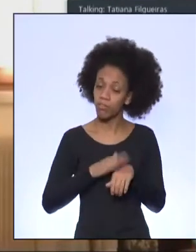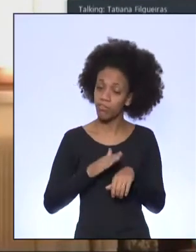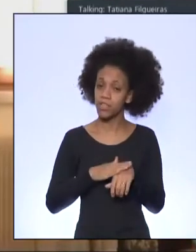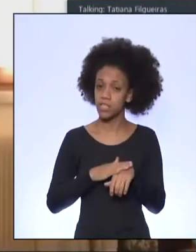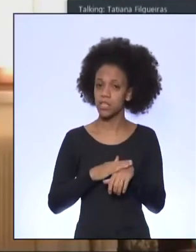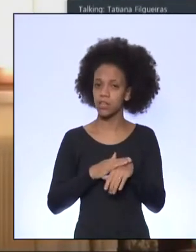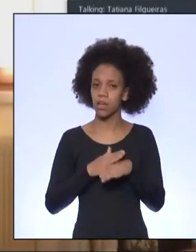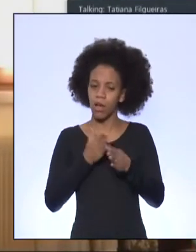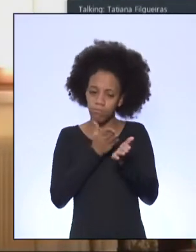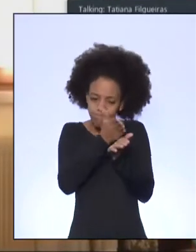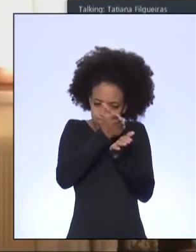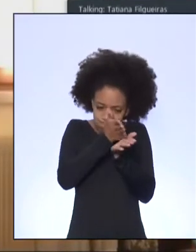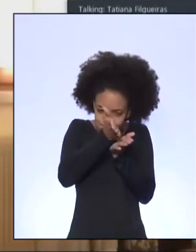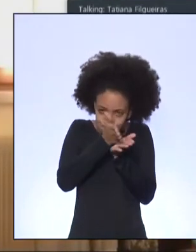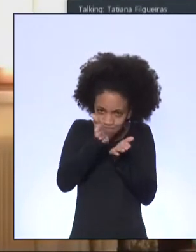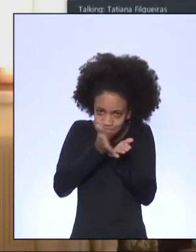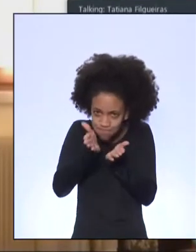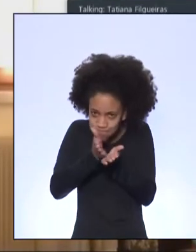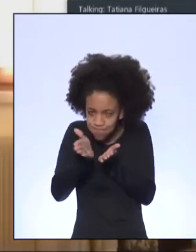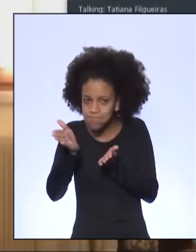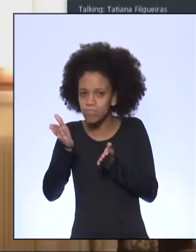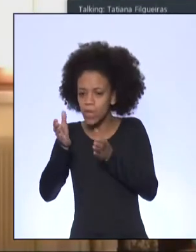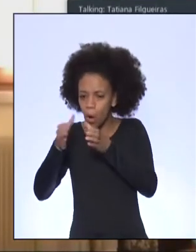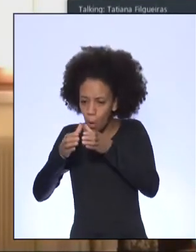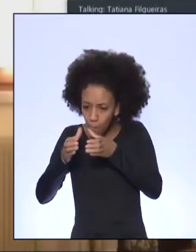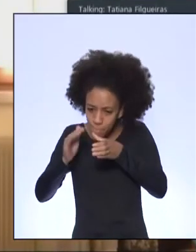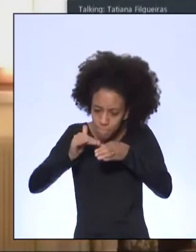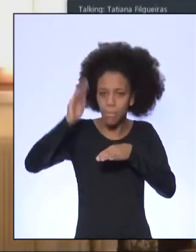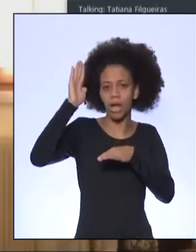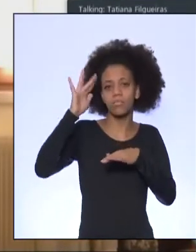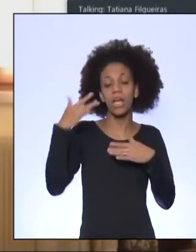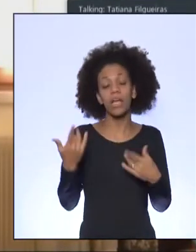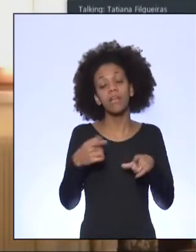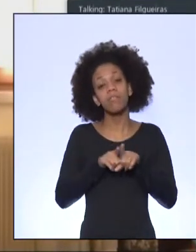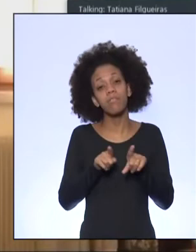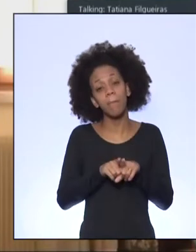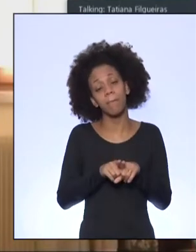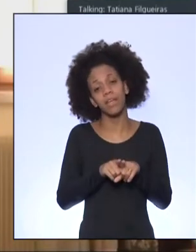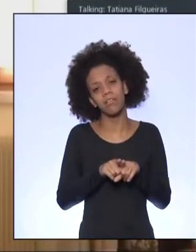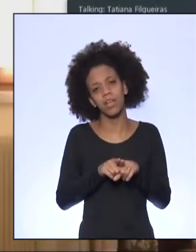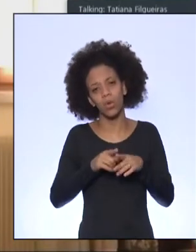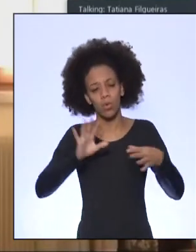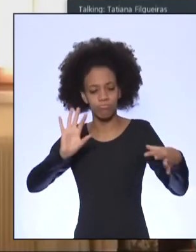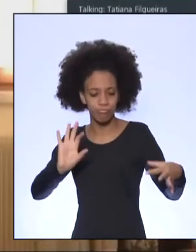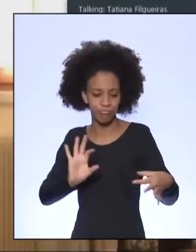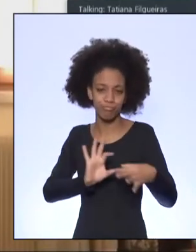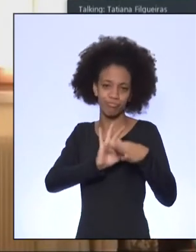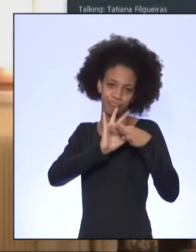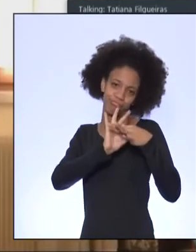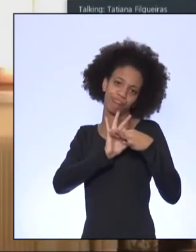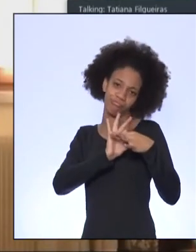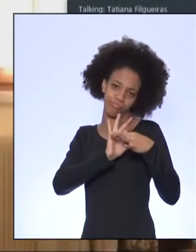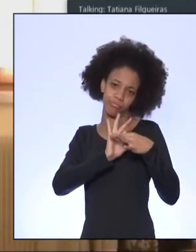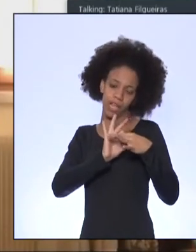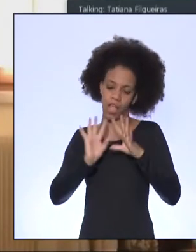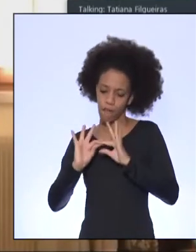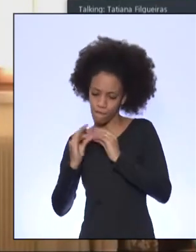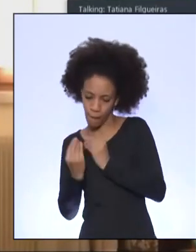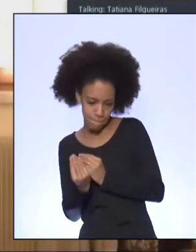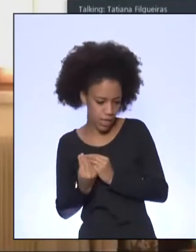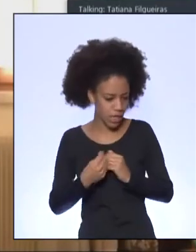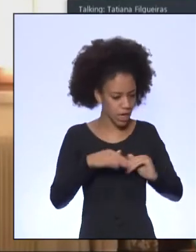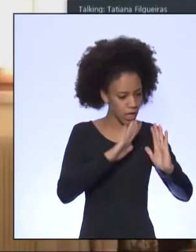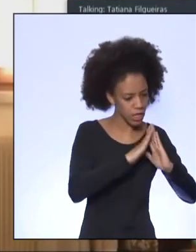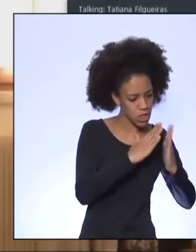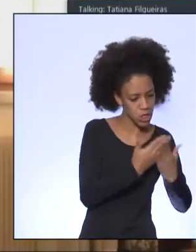possa alcançar mais pessoas e restabelecer esse vínculo entre escola e família. Acho que esses